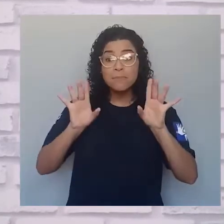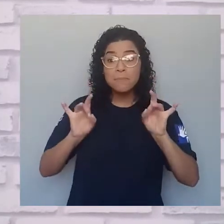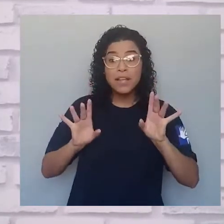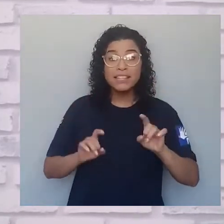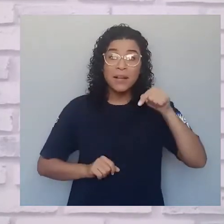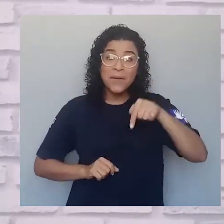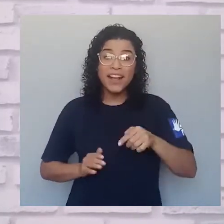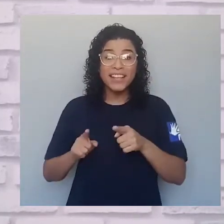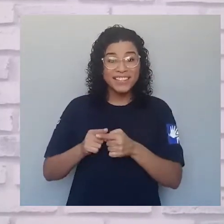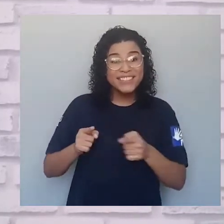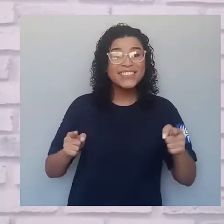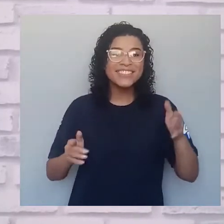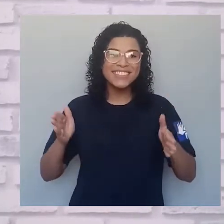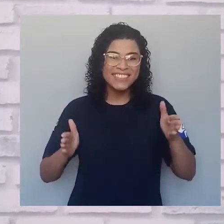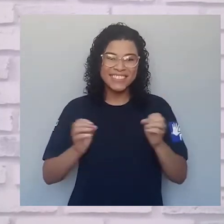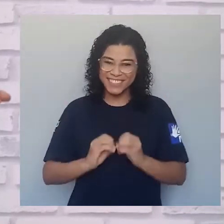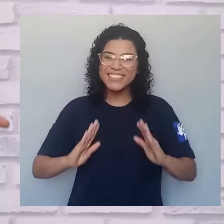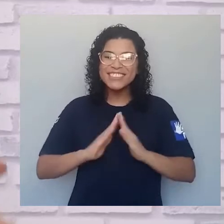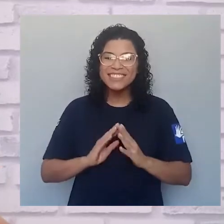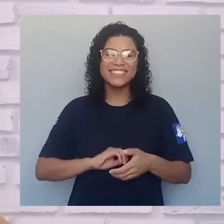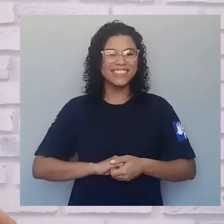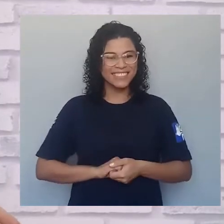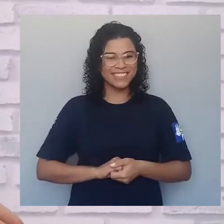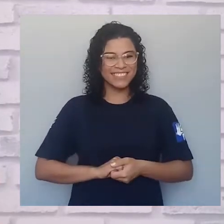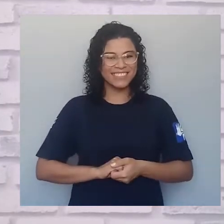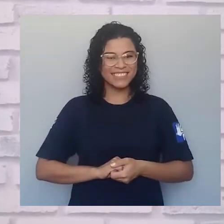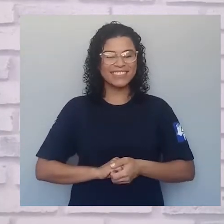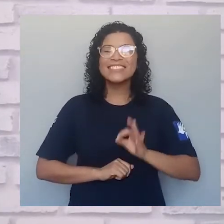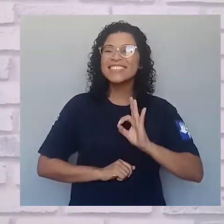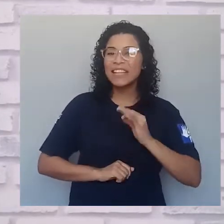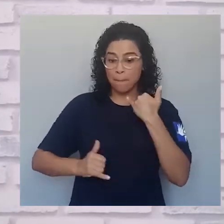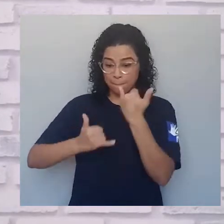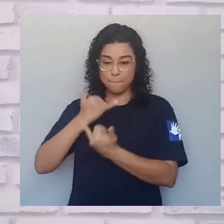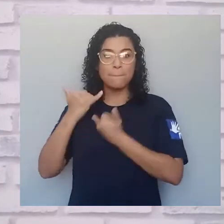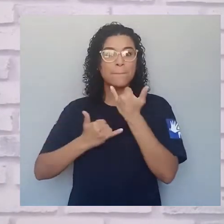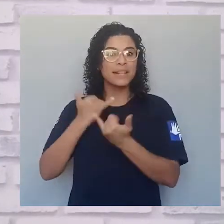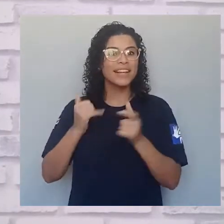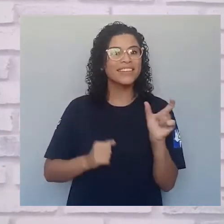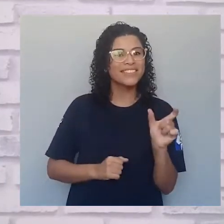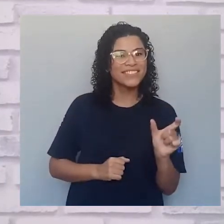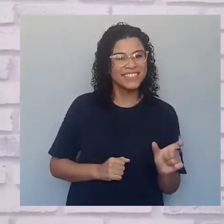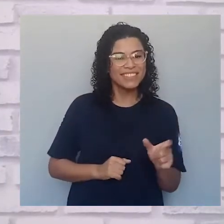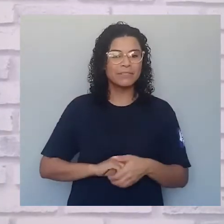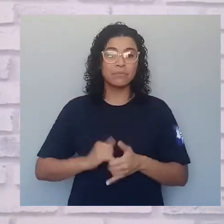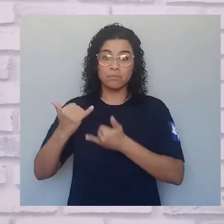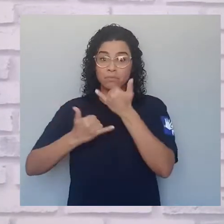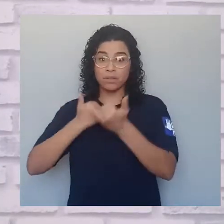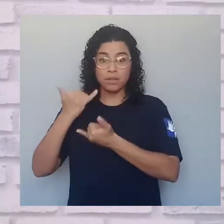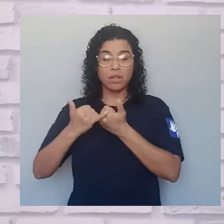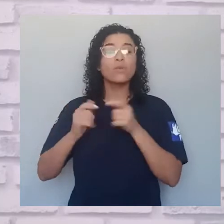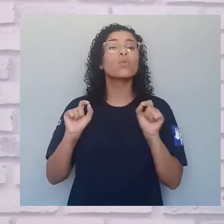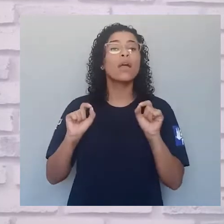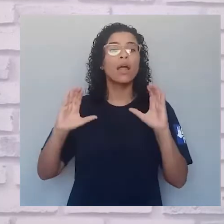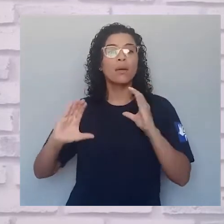especial do nosso programa? Isso mesmo! Brincar com palavras. Nós brincamos com as palavras